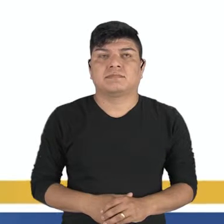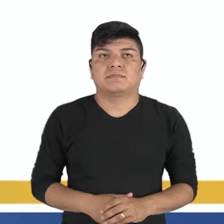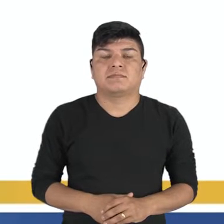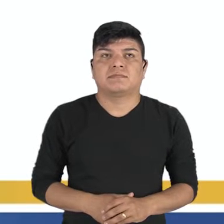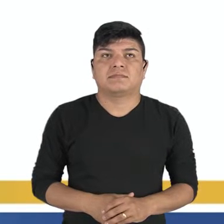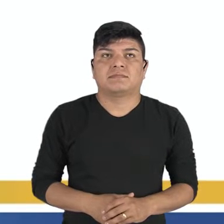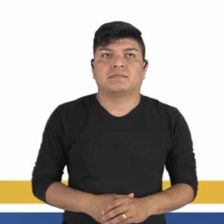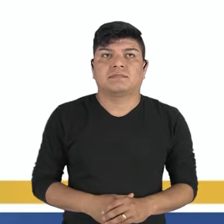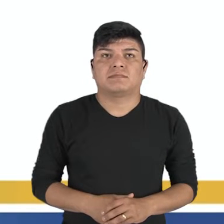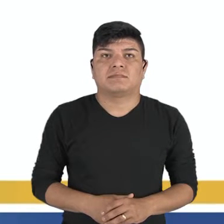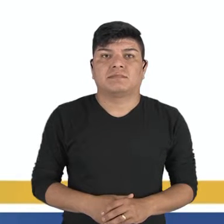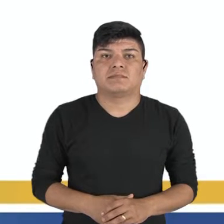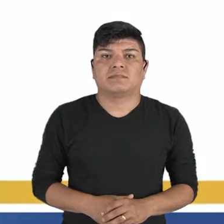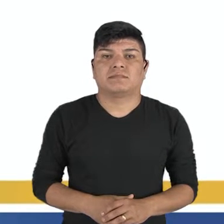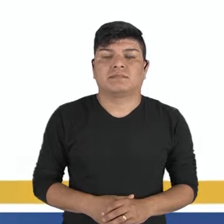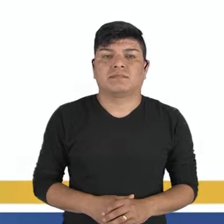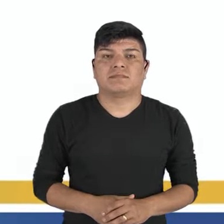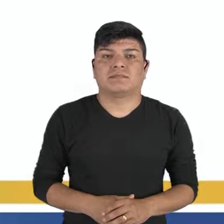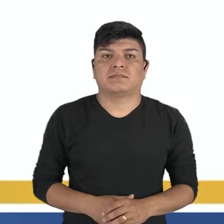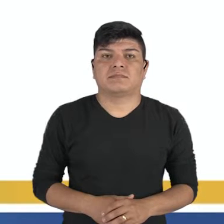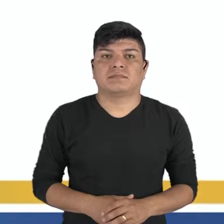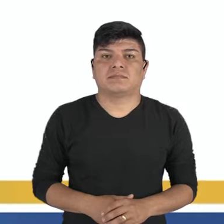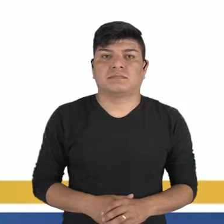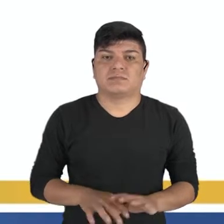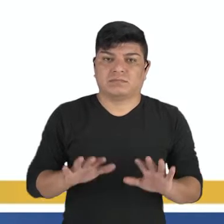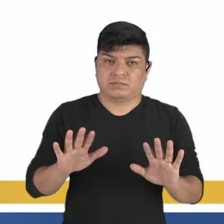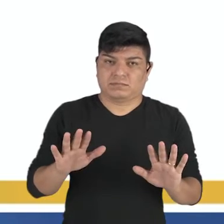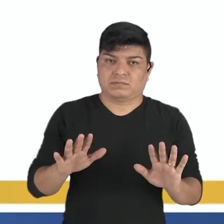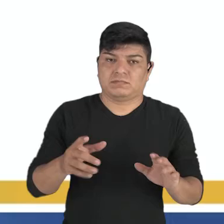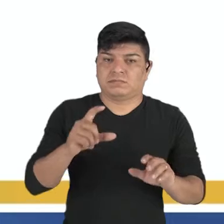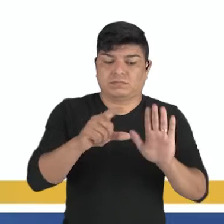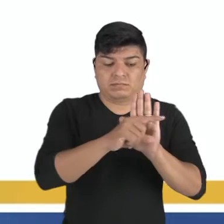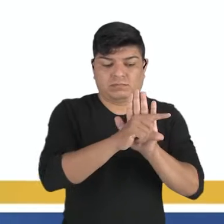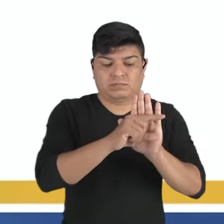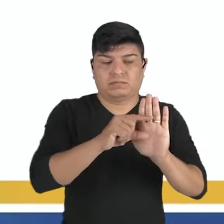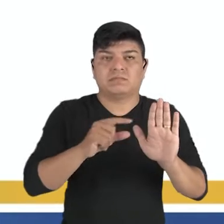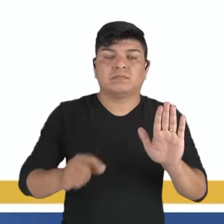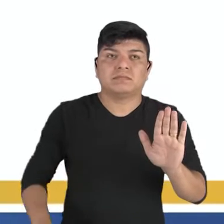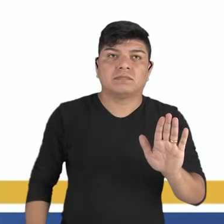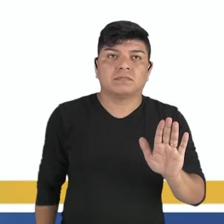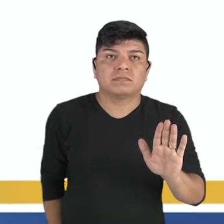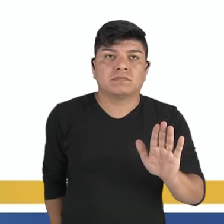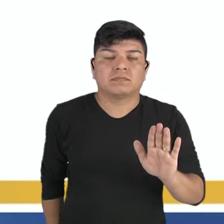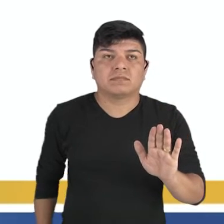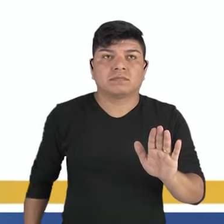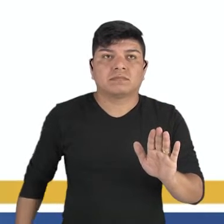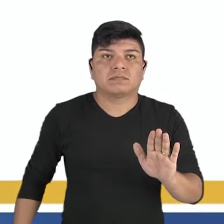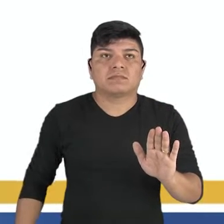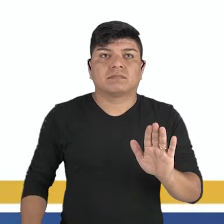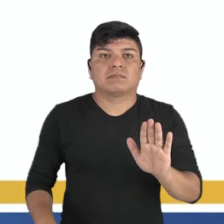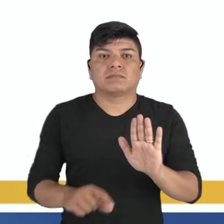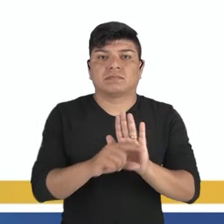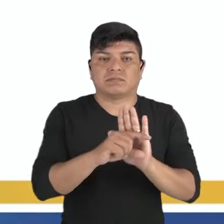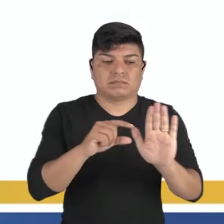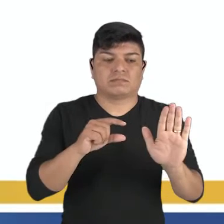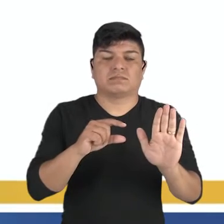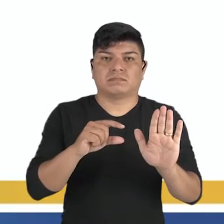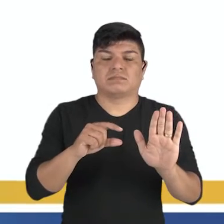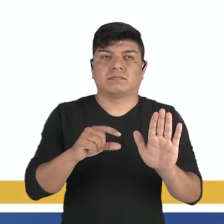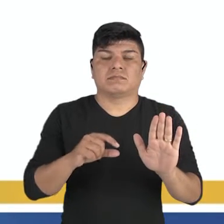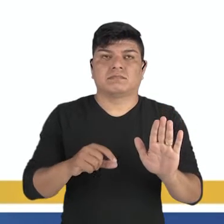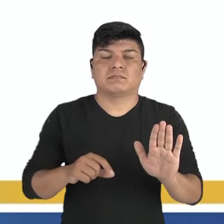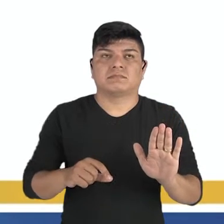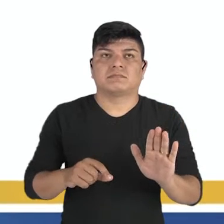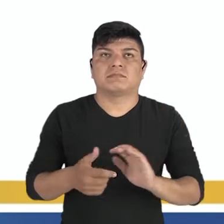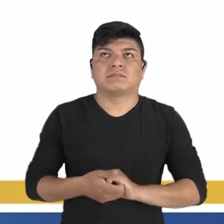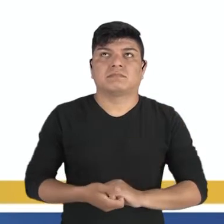lá, vamos ficar então, por enquanto, só no primeiro parágrafo, tá bom, gente? Porque a gente não tem muito tempo.